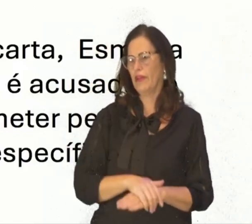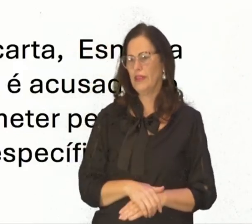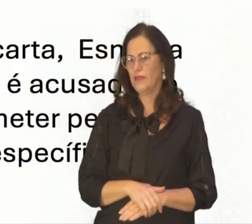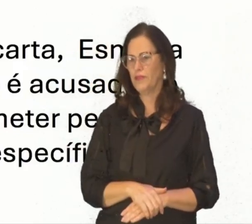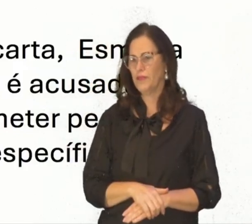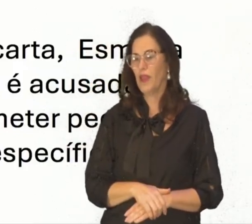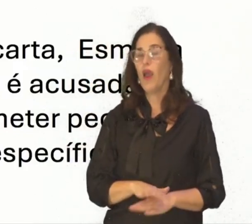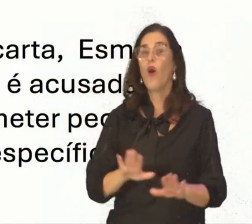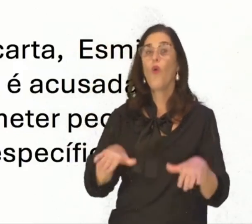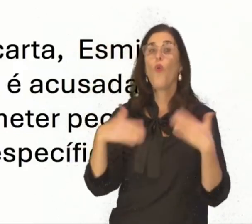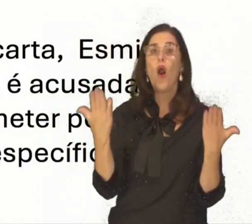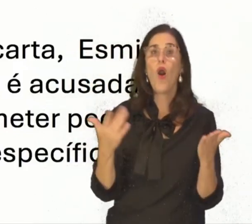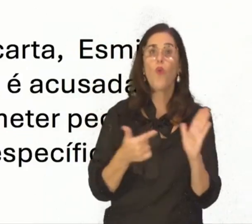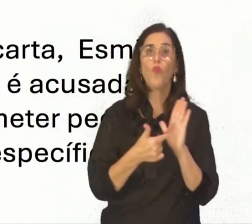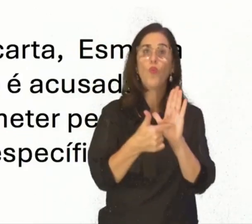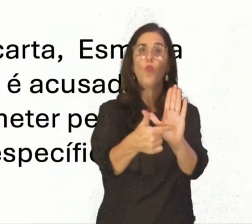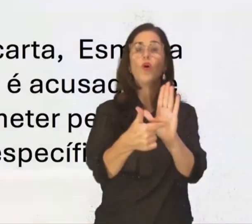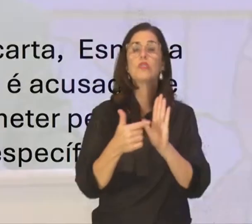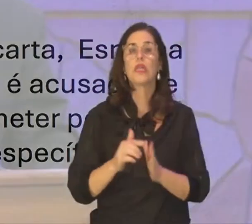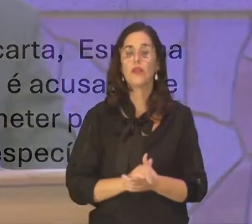Qual foi o pecado denunciado?